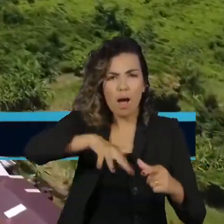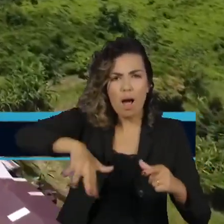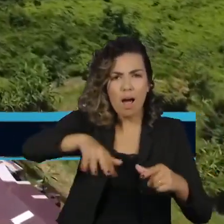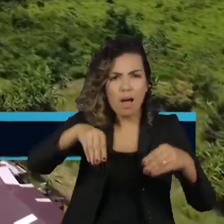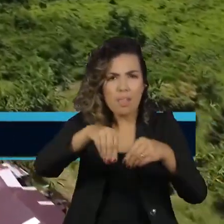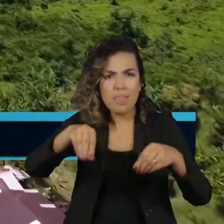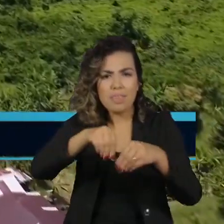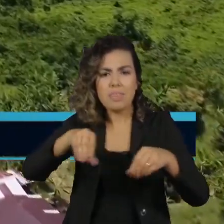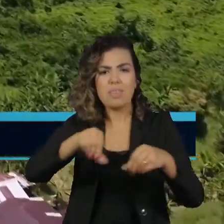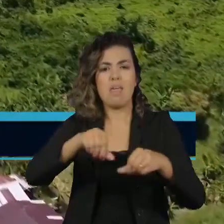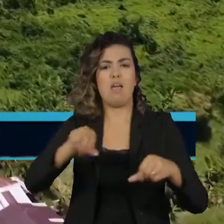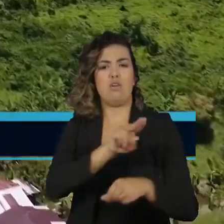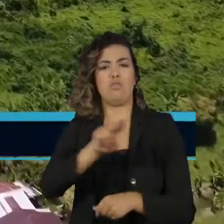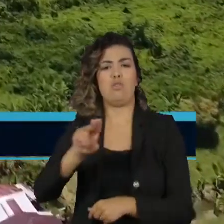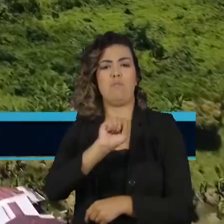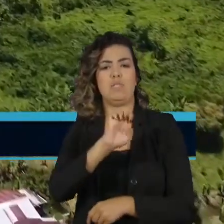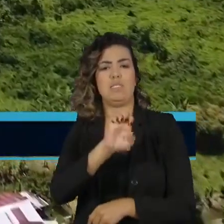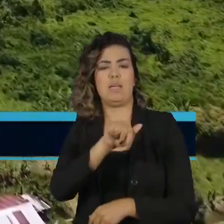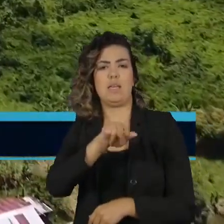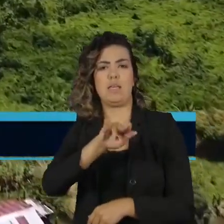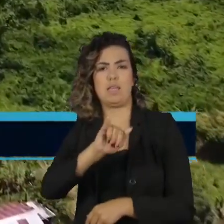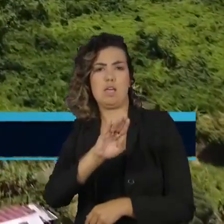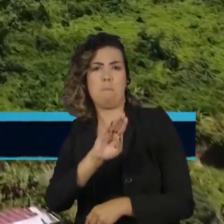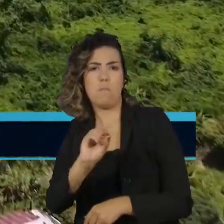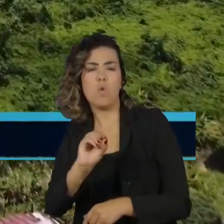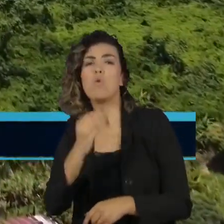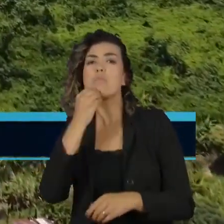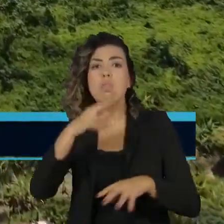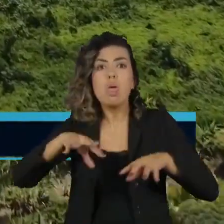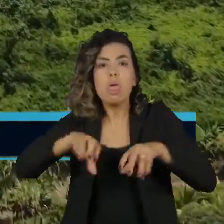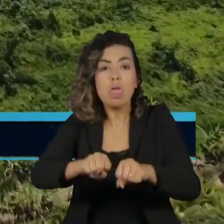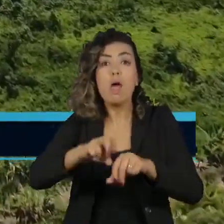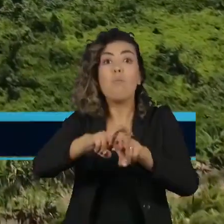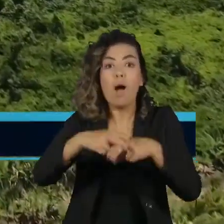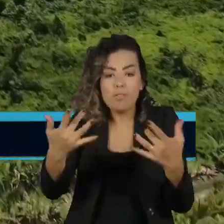discussão após a descoberta de grandes quantidades de petróleo na região l